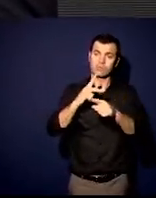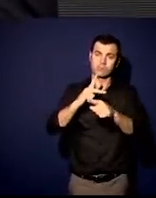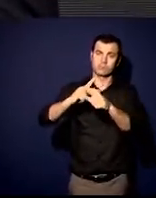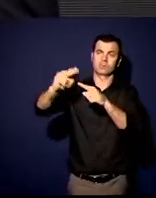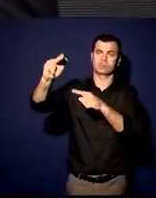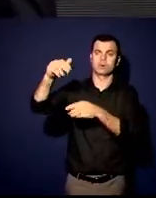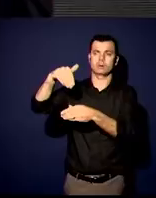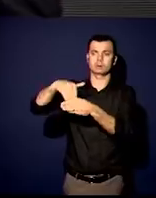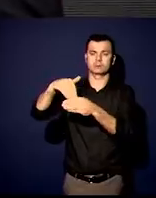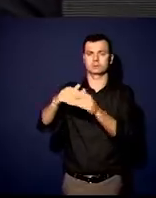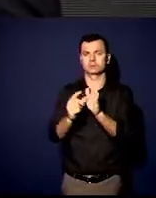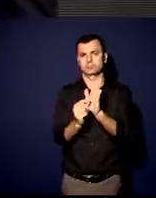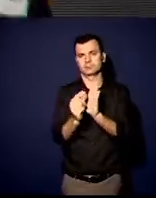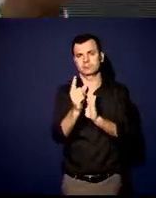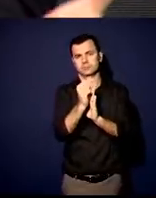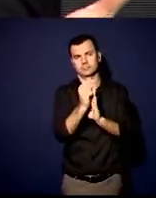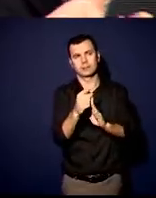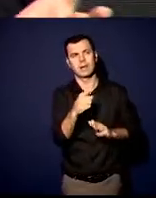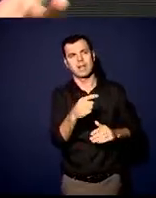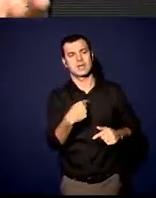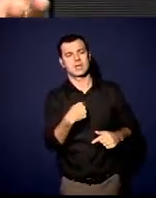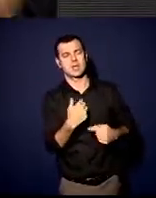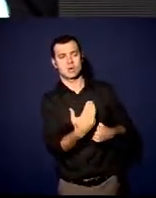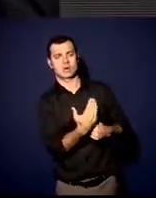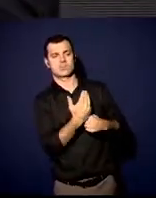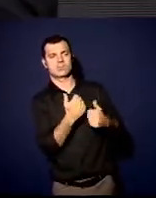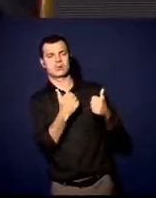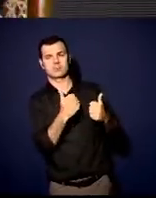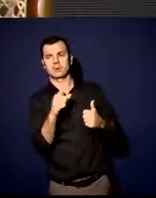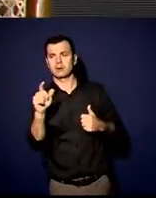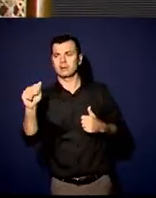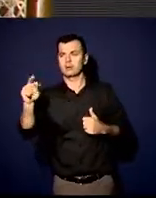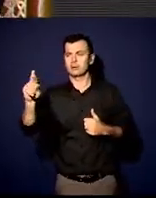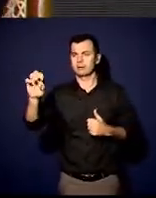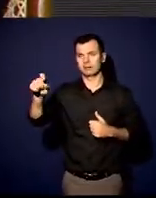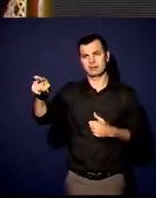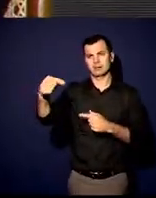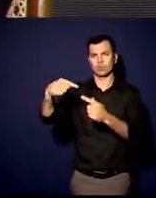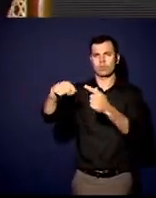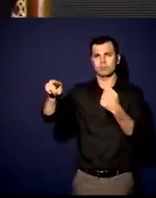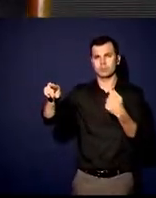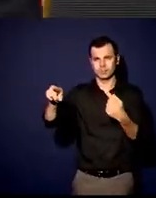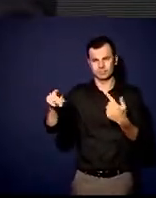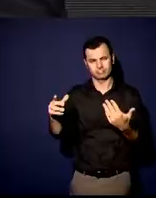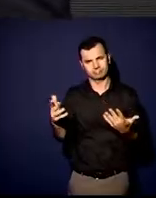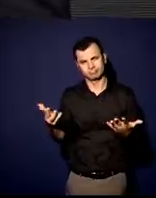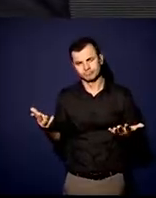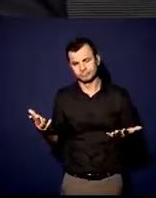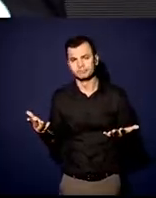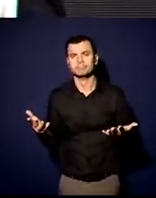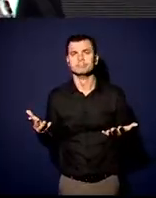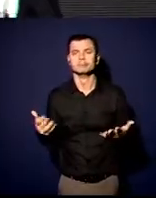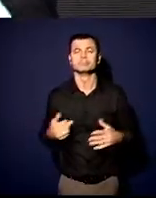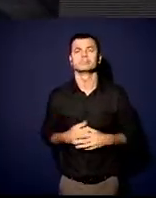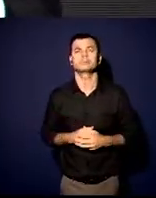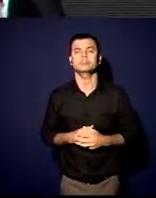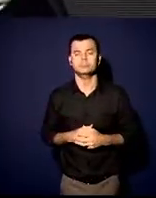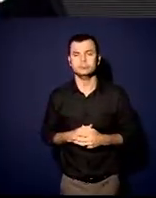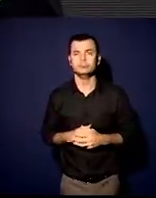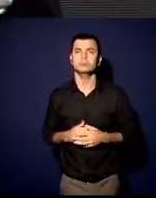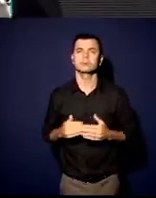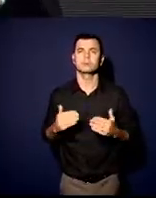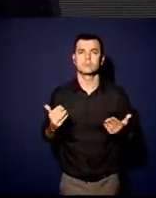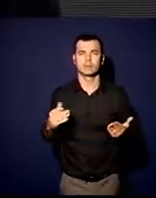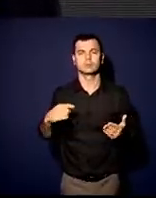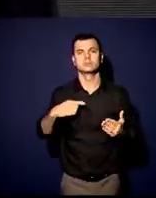o direito de dizer que ela funciona para mim não funciona para o André funciona para mim não funciona para você então a gente tem maneiras